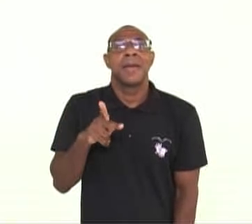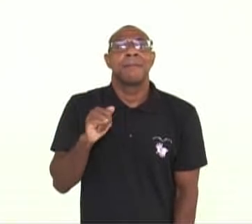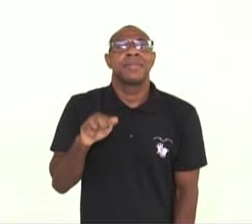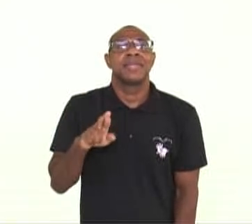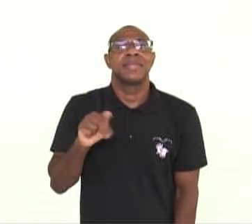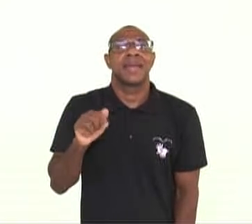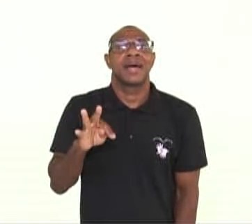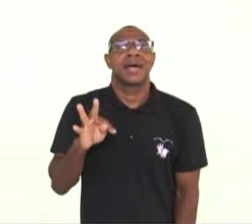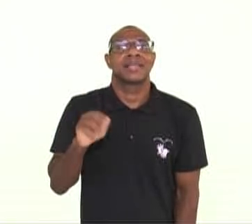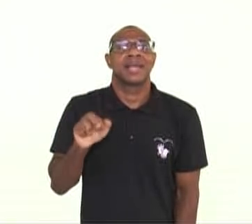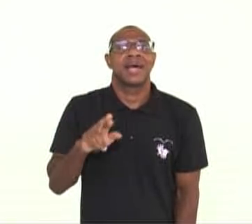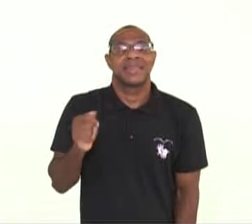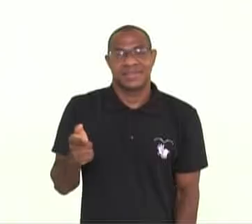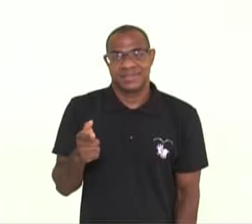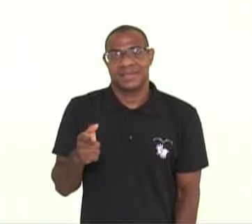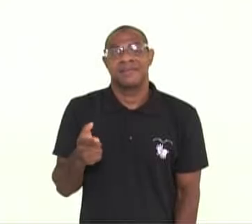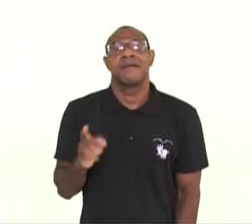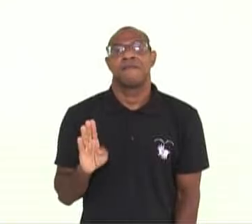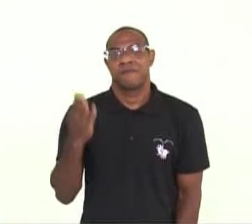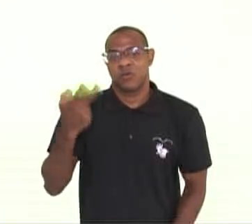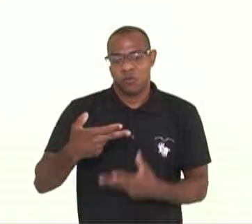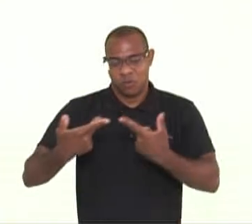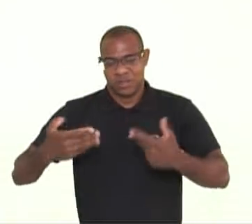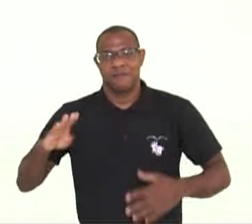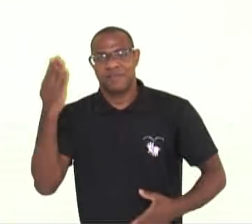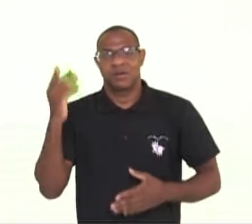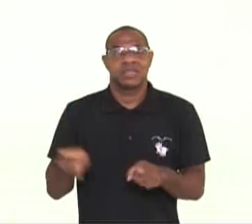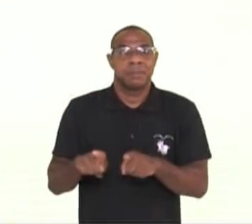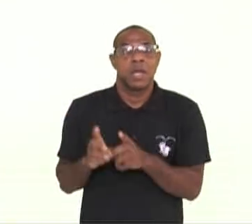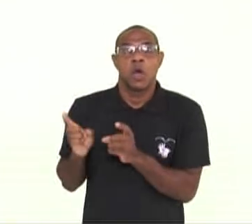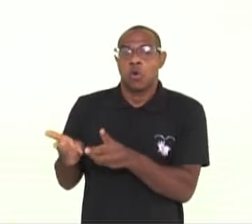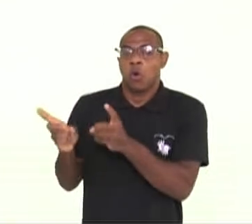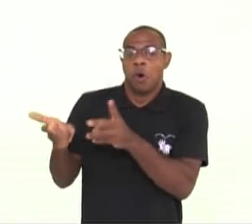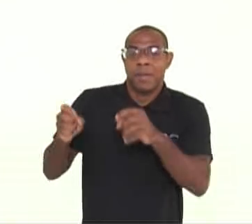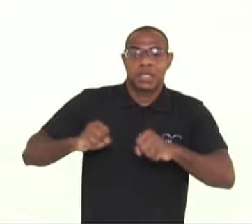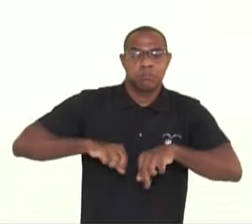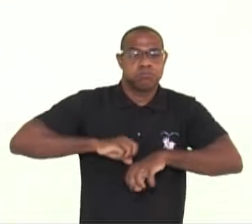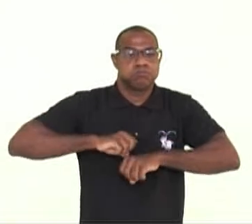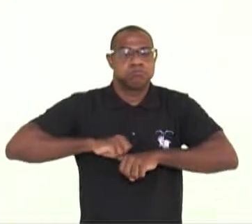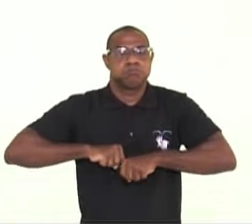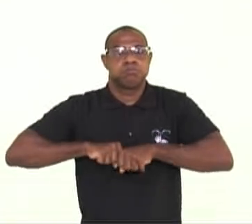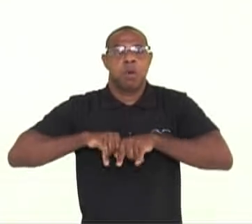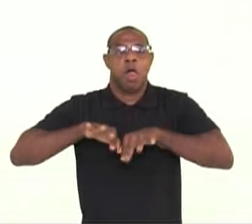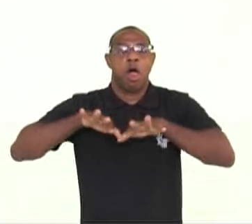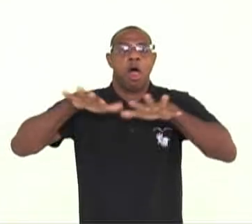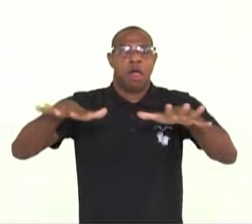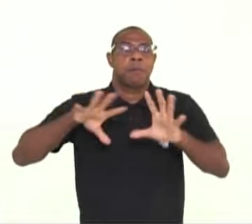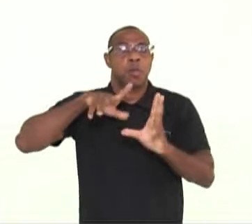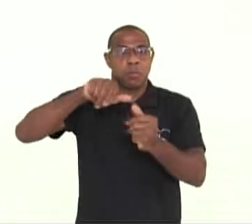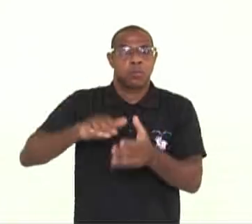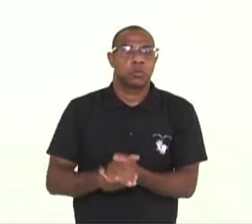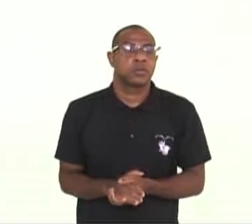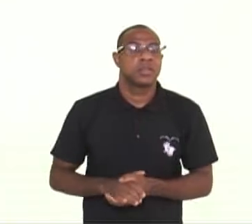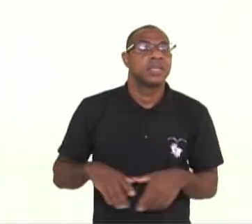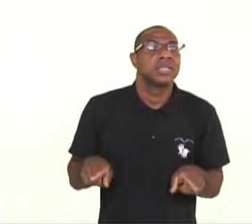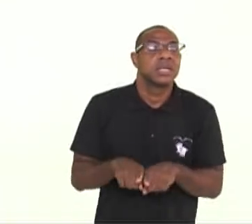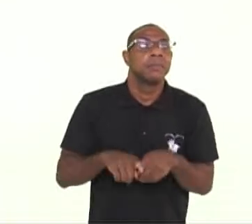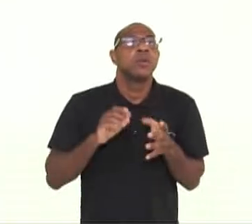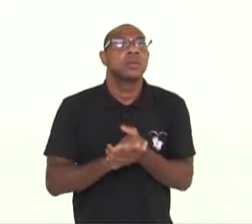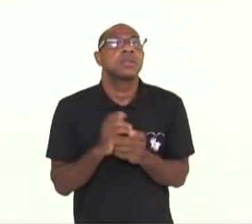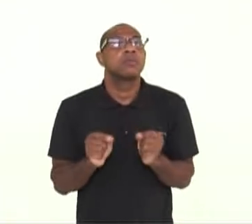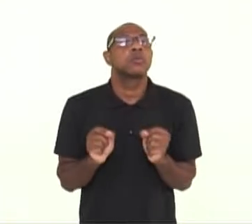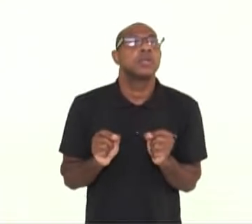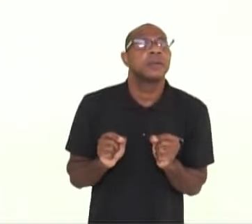várias colônias espalhadas pelo mundo. Ainda, a Inglaterra contou com uma modernização da agricultura.